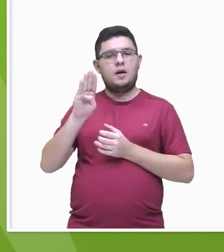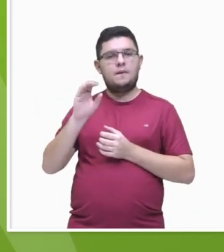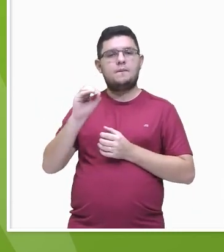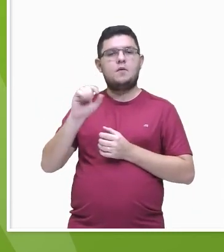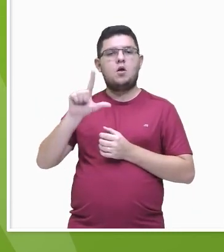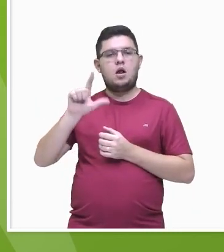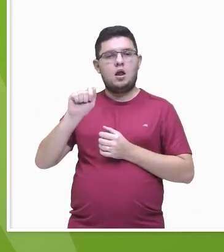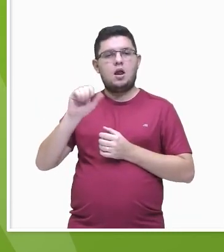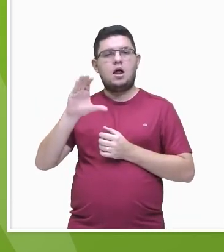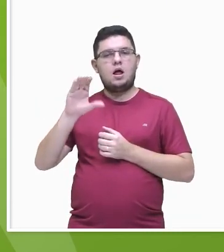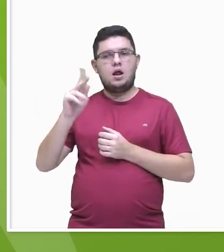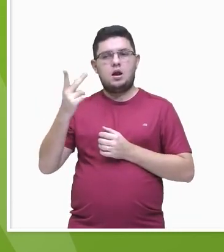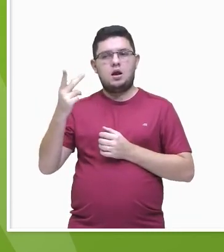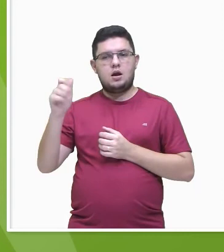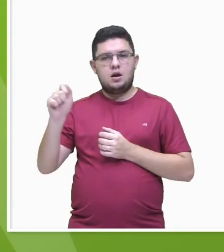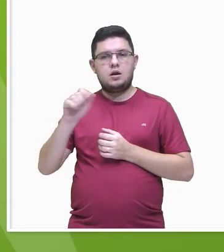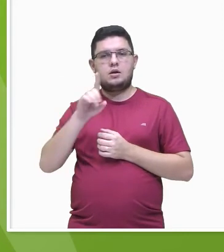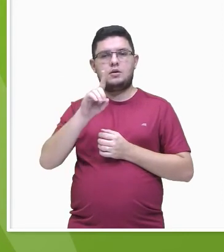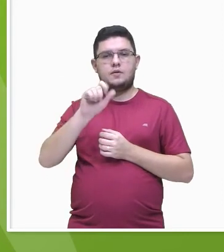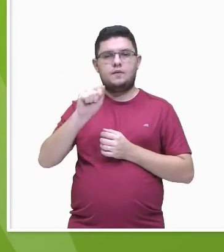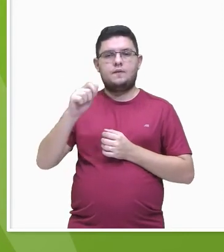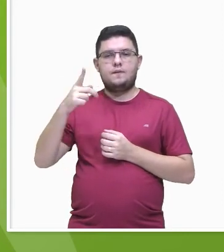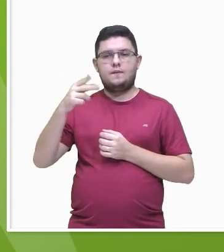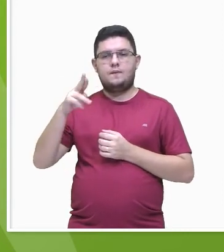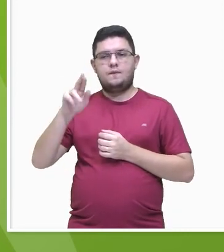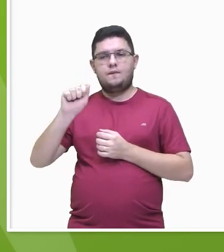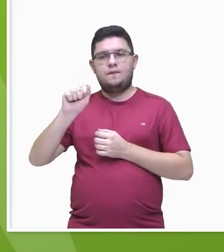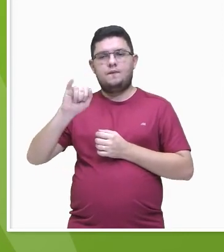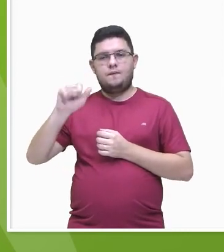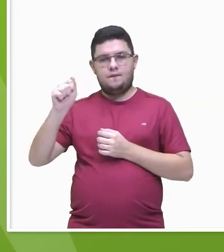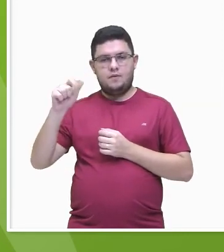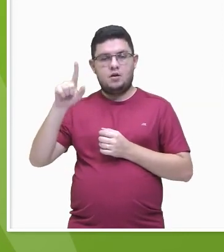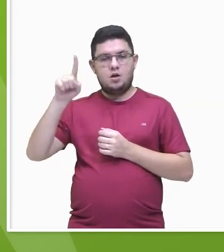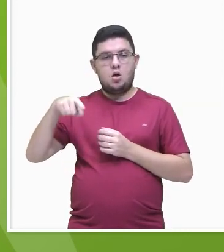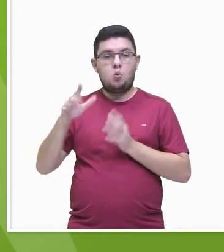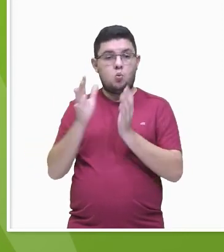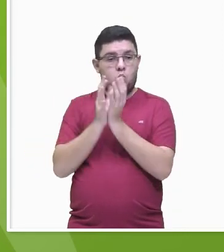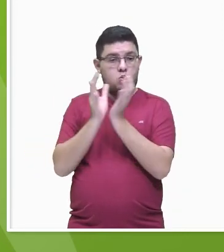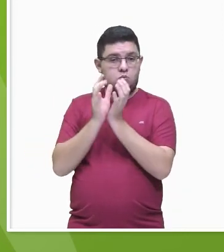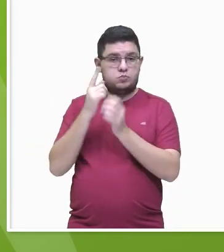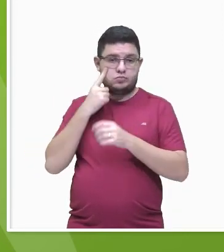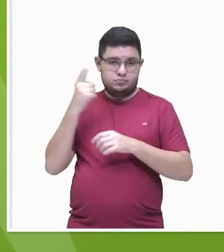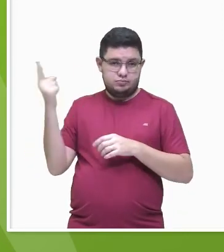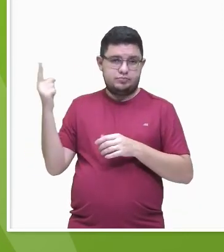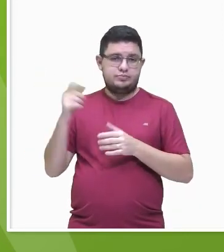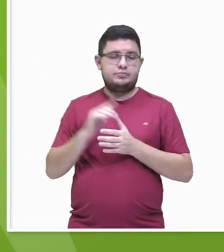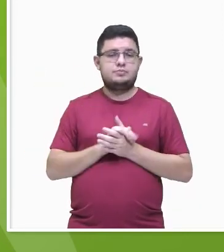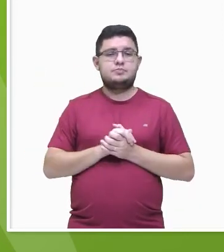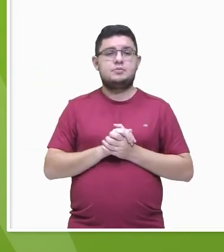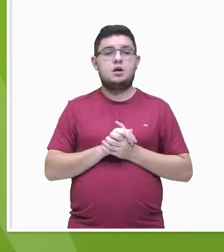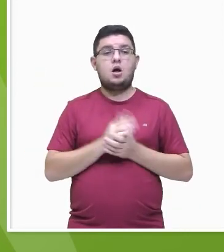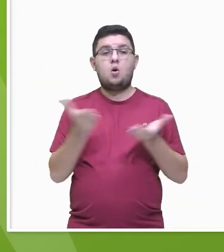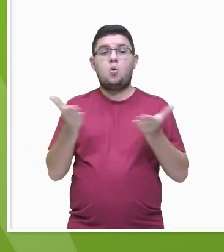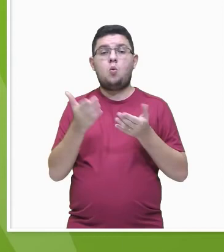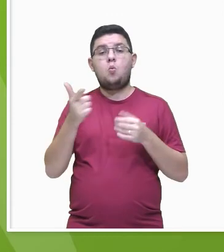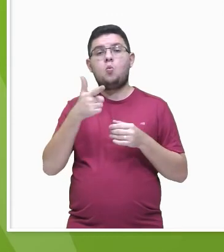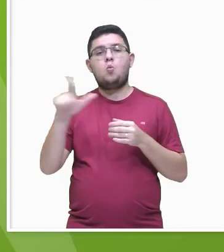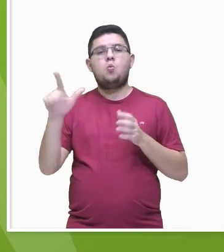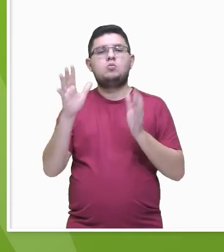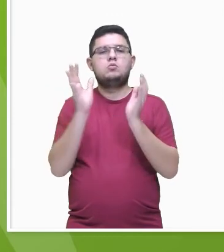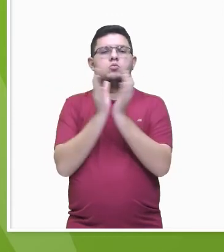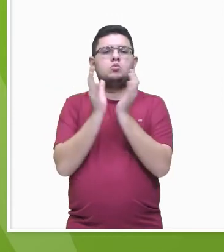ela pertence aí ao grupo dos equinoides. Agora a gente vai ver um outro grupo, que